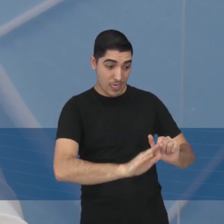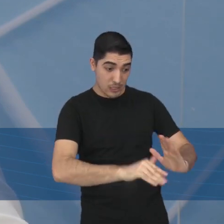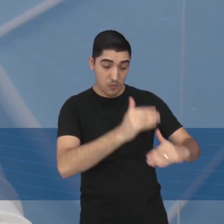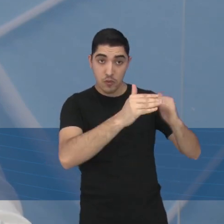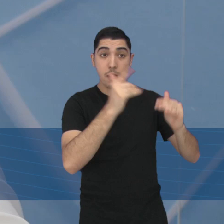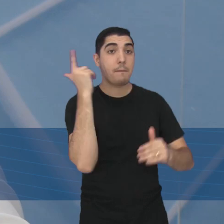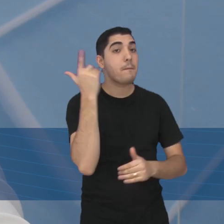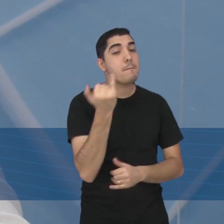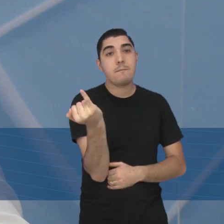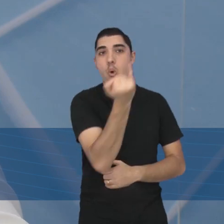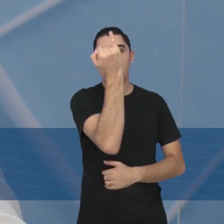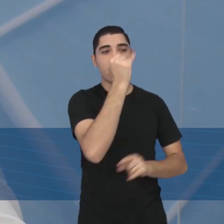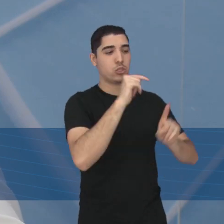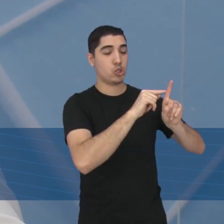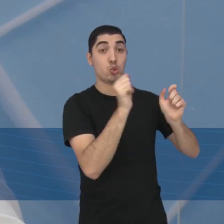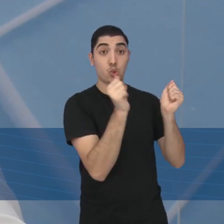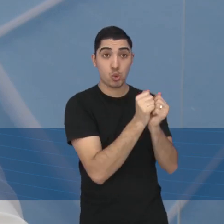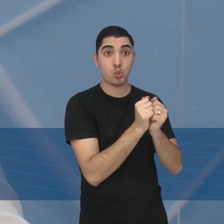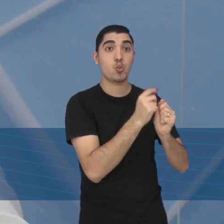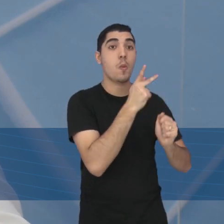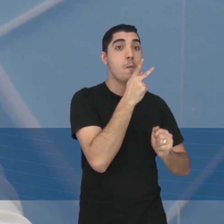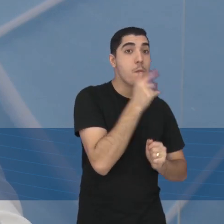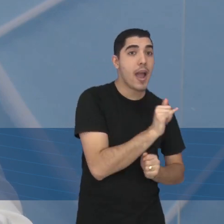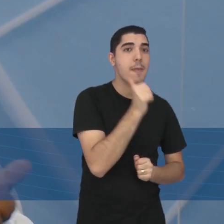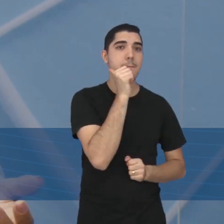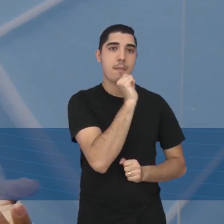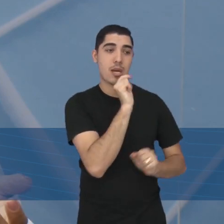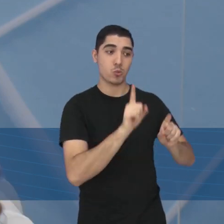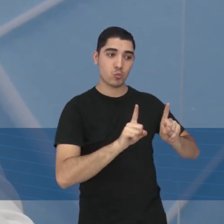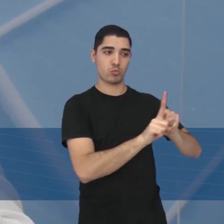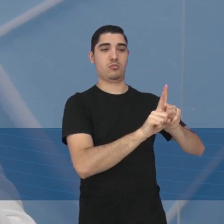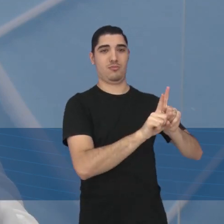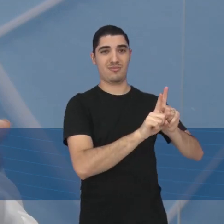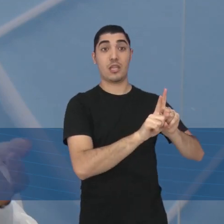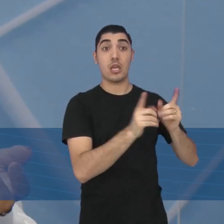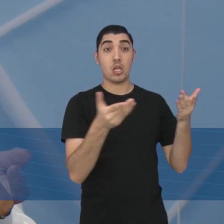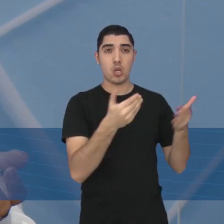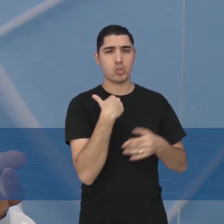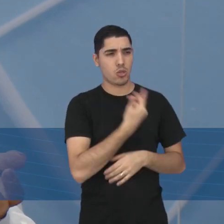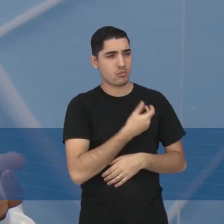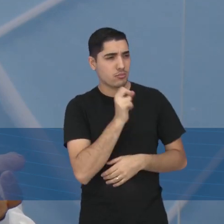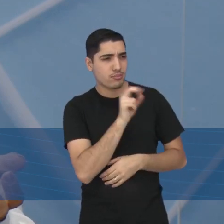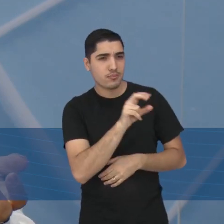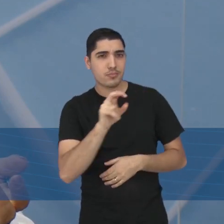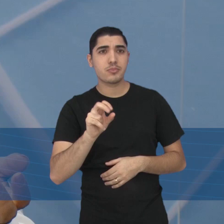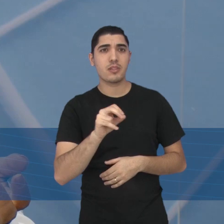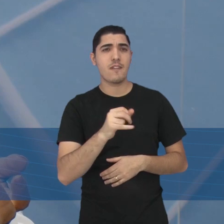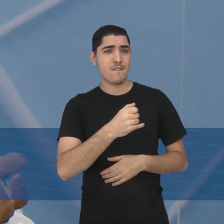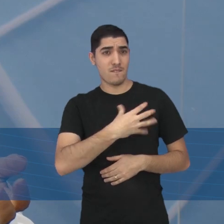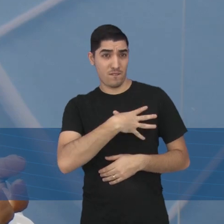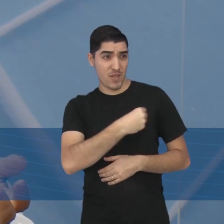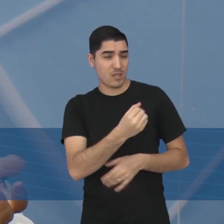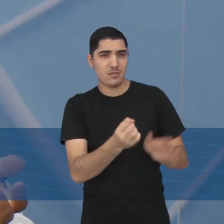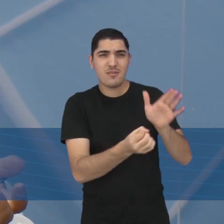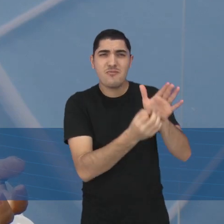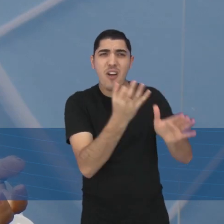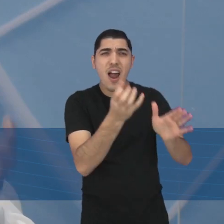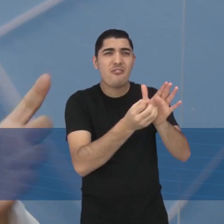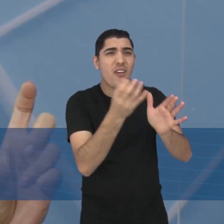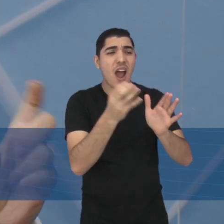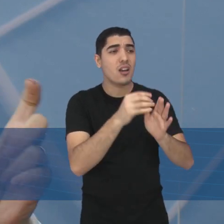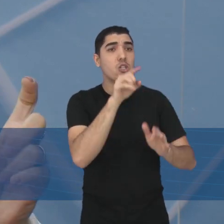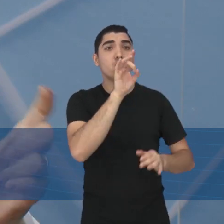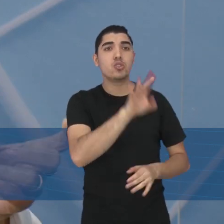a presença do pai e da mãe. E hoje, quantos filhos, né, quando você olha os índices, né, de filhos que não tem